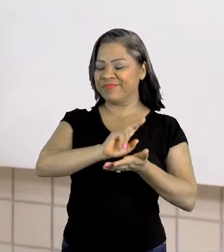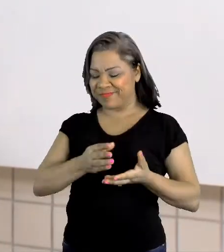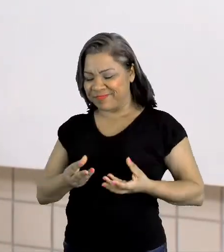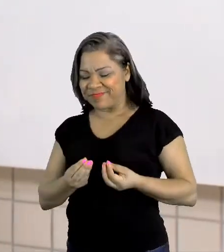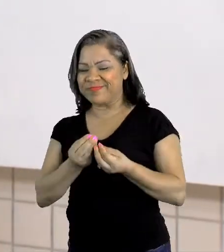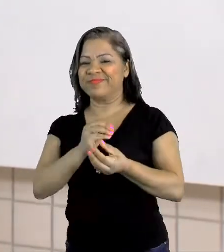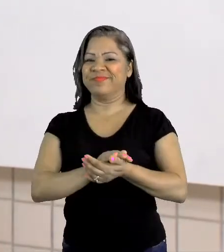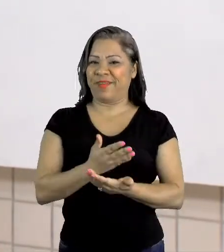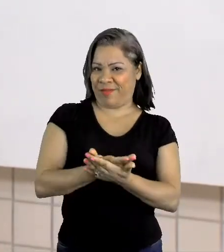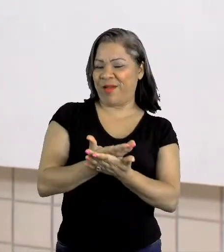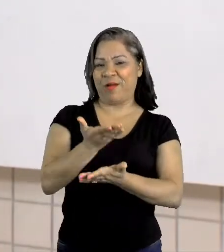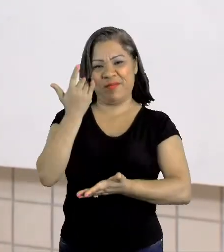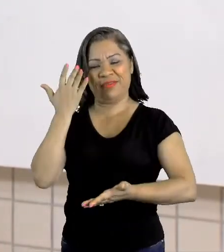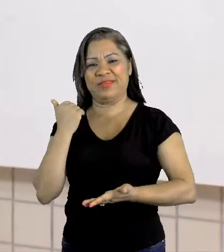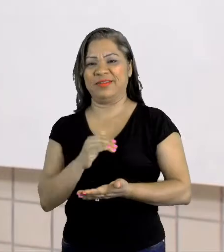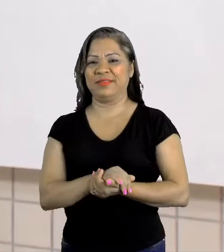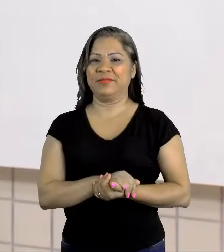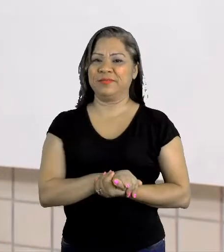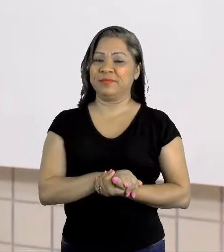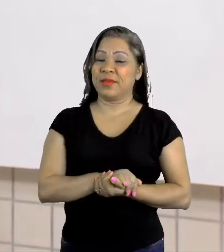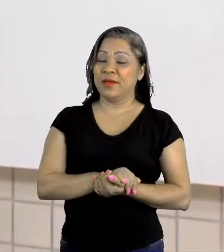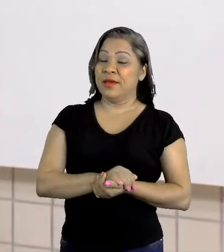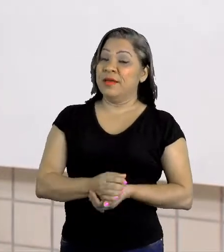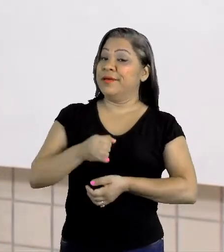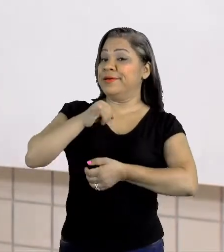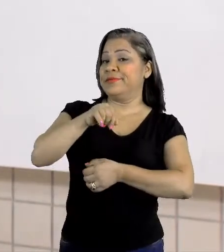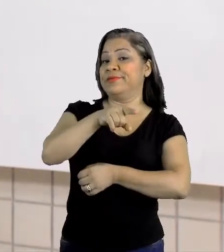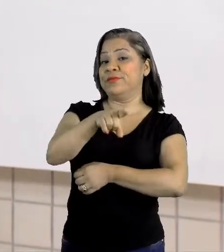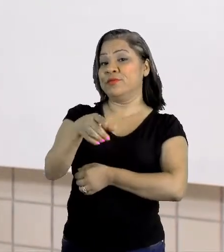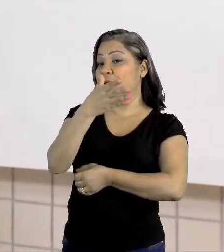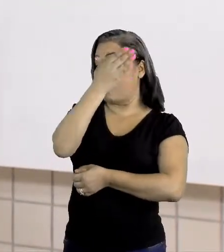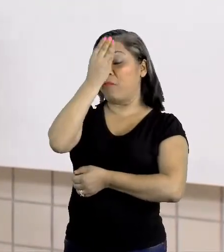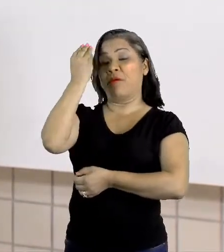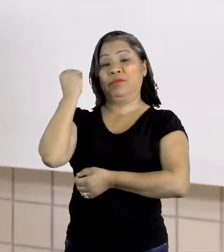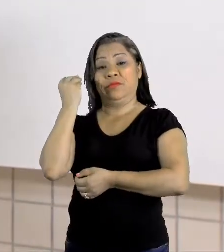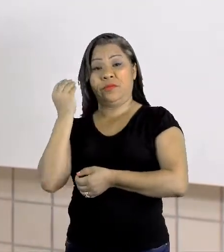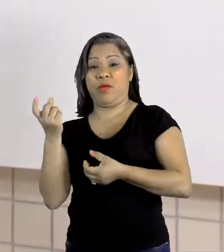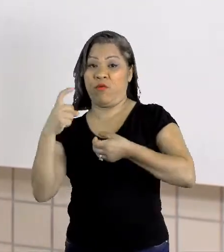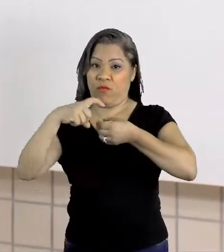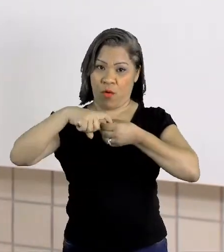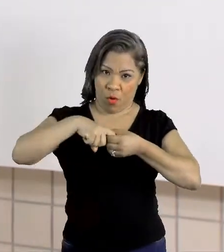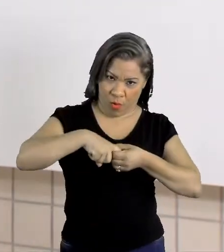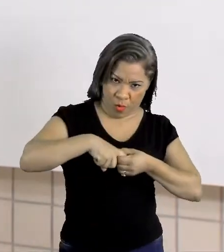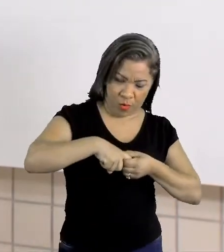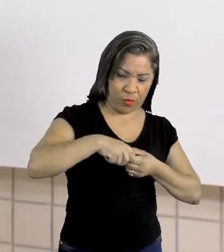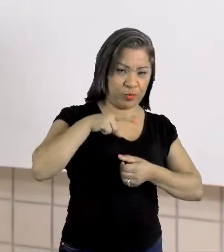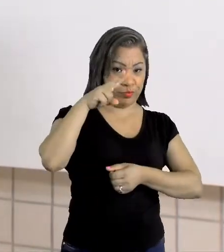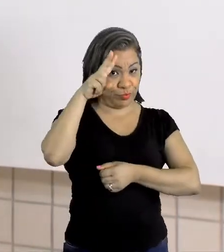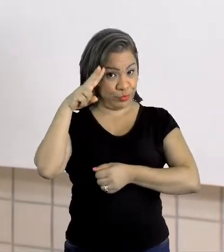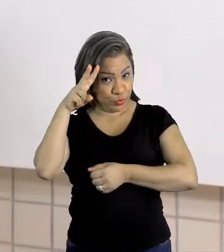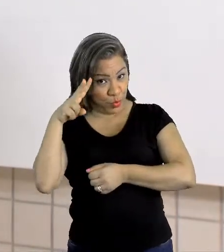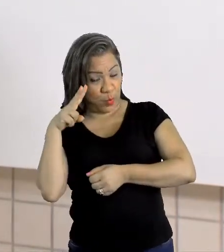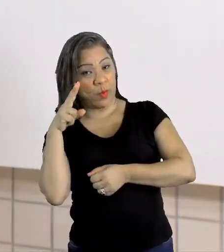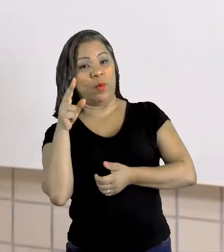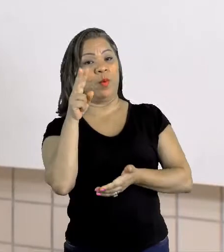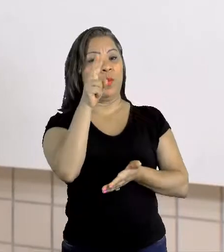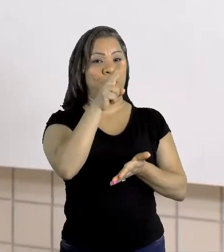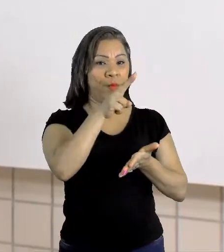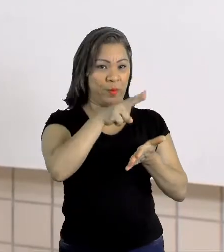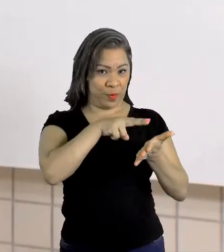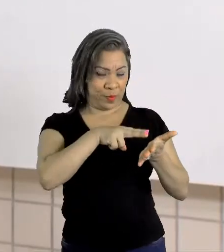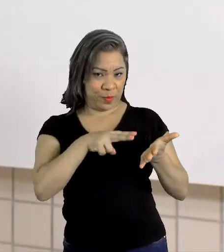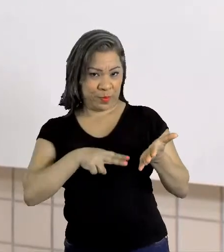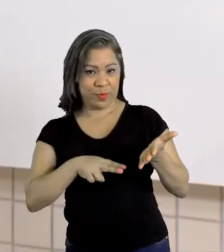passada. Aí, se você tiver esquecido, você volta lá na história, relê a história para